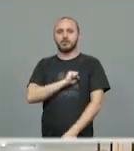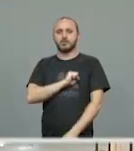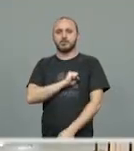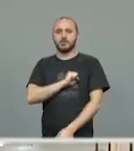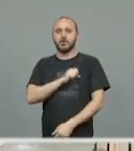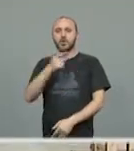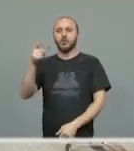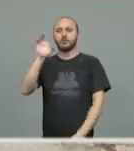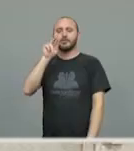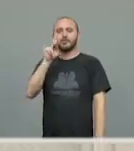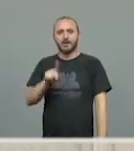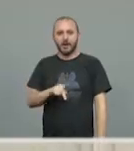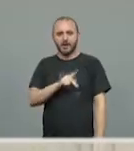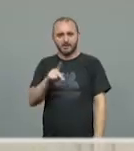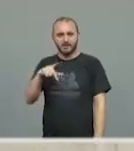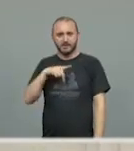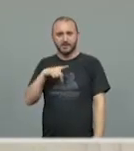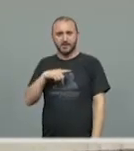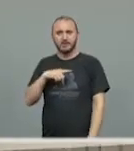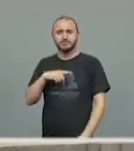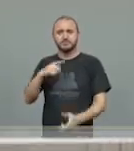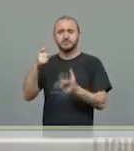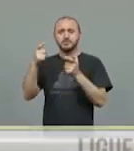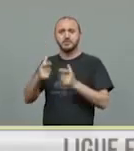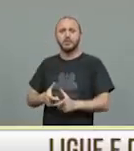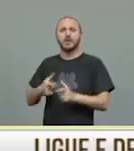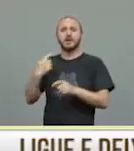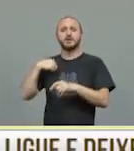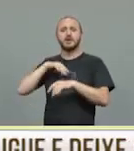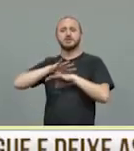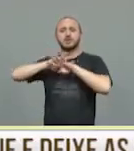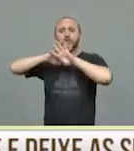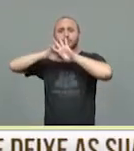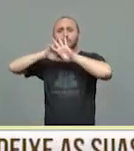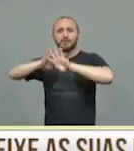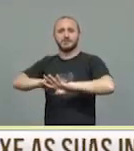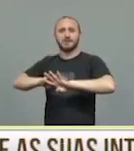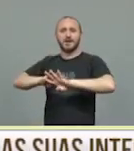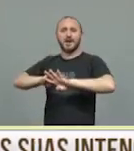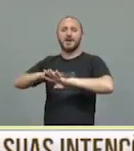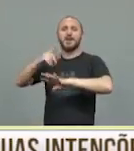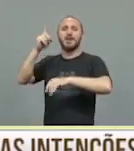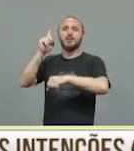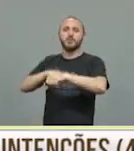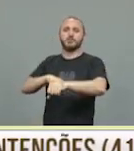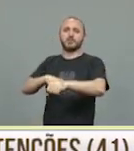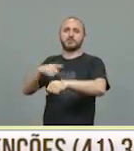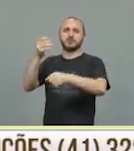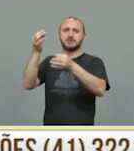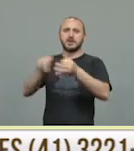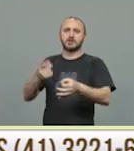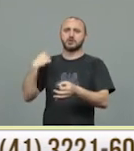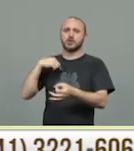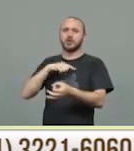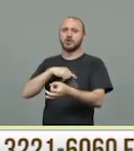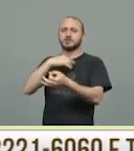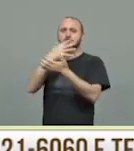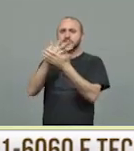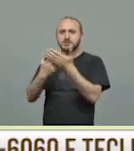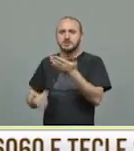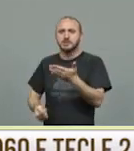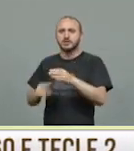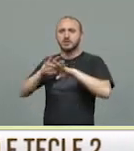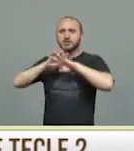confessionário. Quer lugar melhor para lavarmos nossa alma no sangue do cordeiro? Quando um sacerdote nos